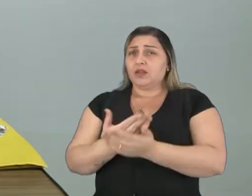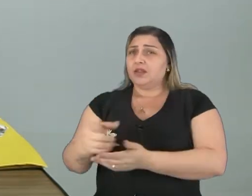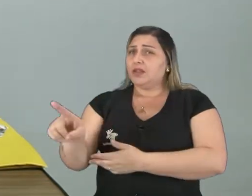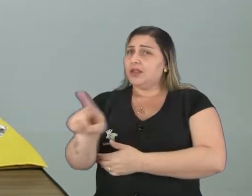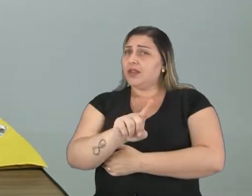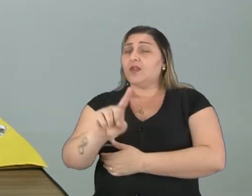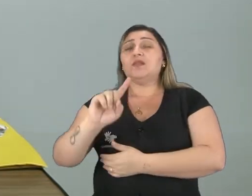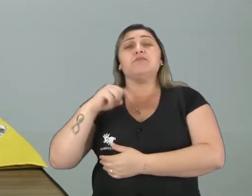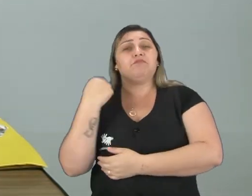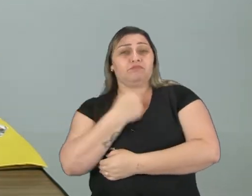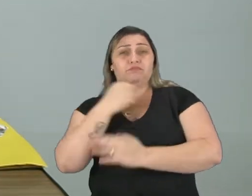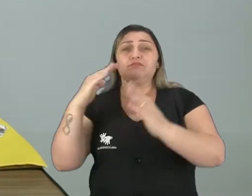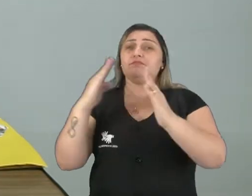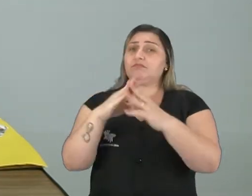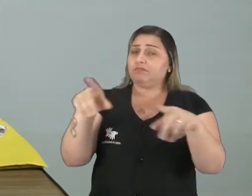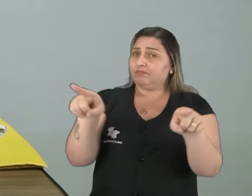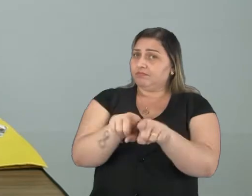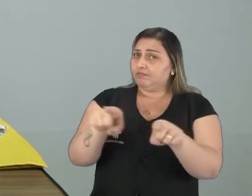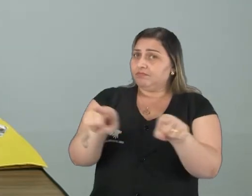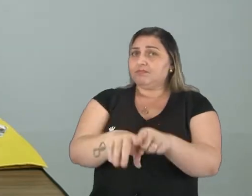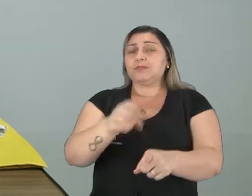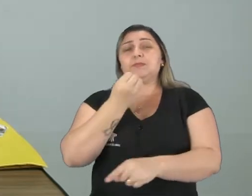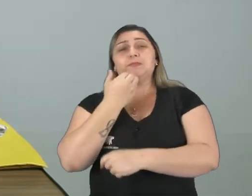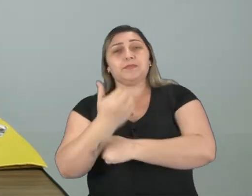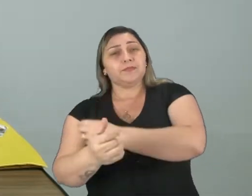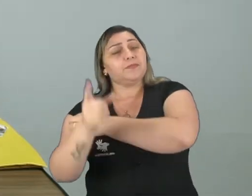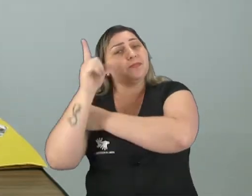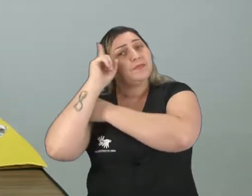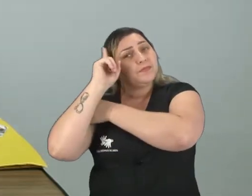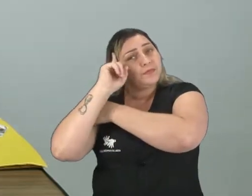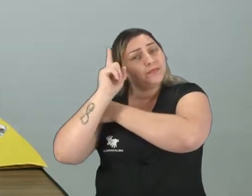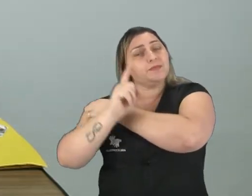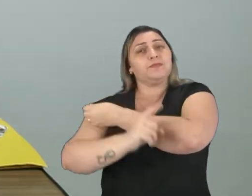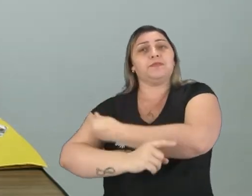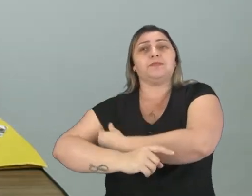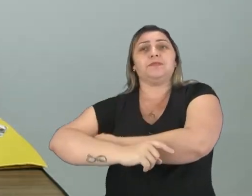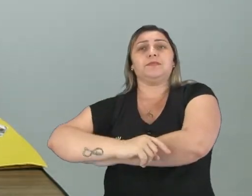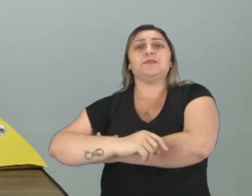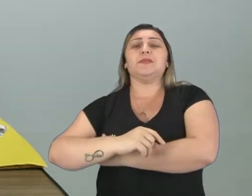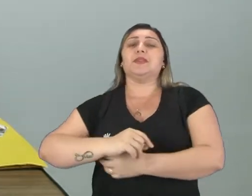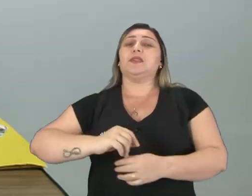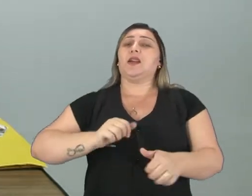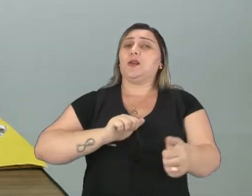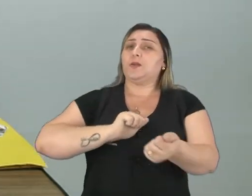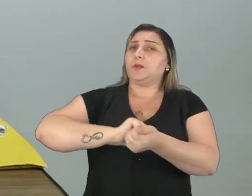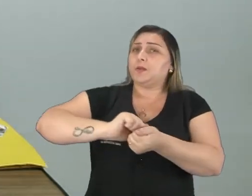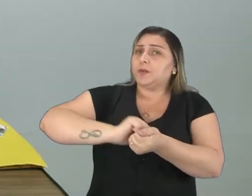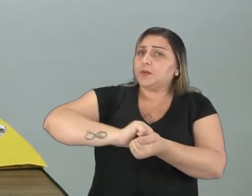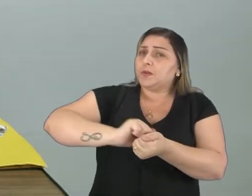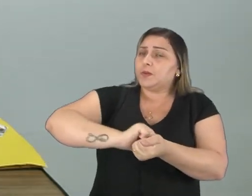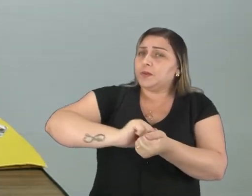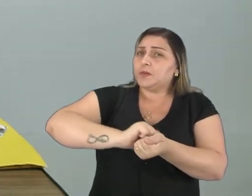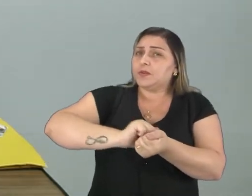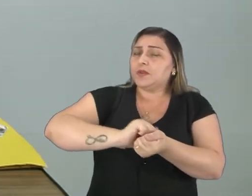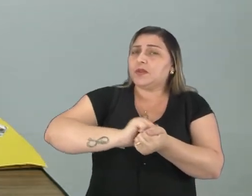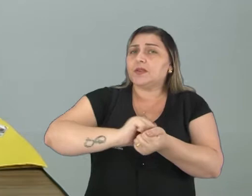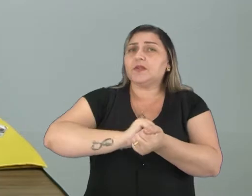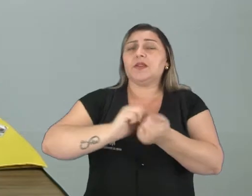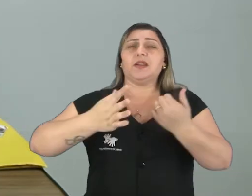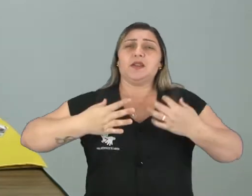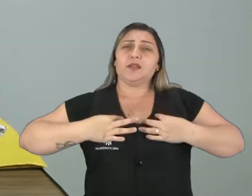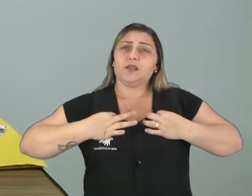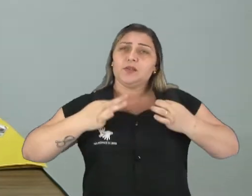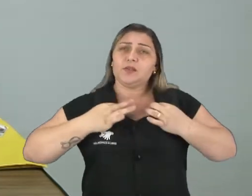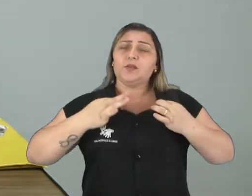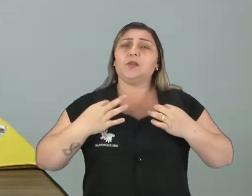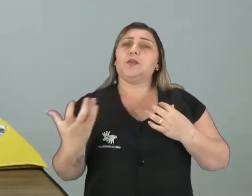Não, na nossa casa também, muito bem, no nosso dia a dia, ao lavar geralmente a roupa